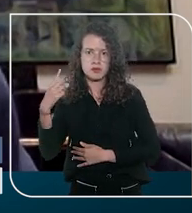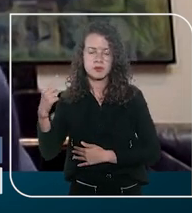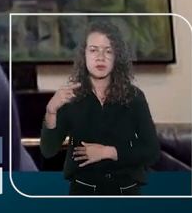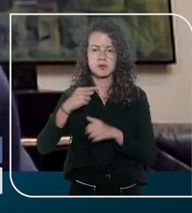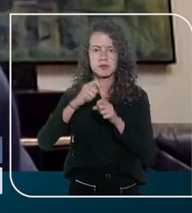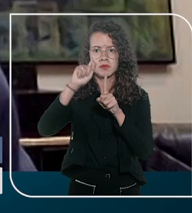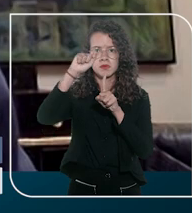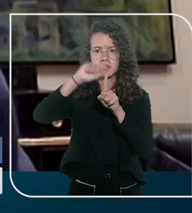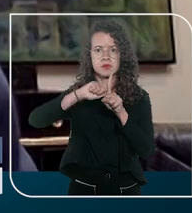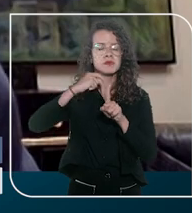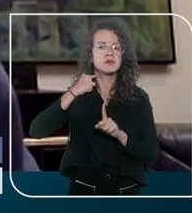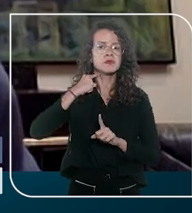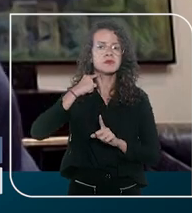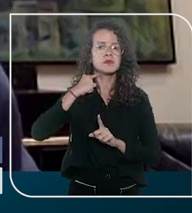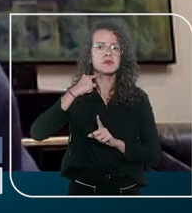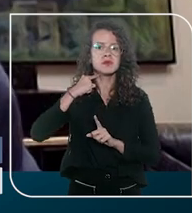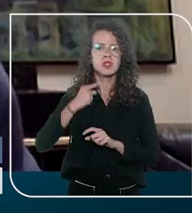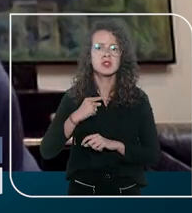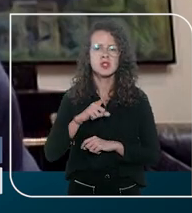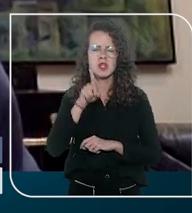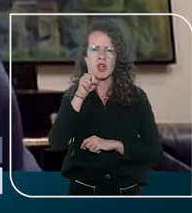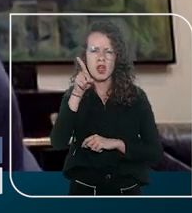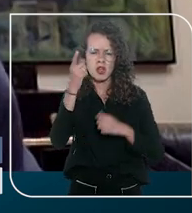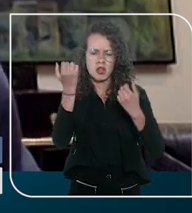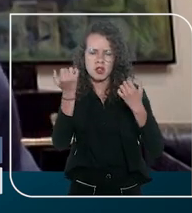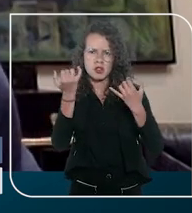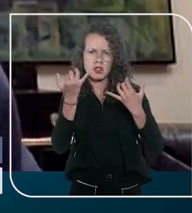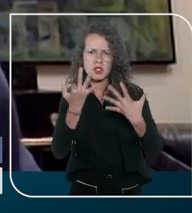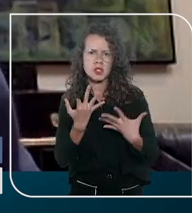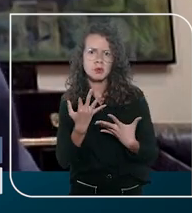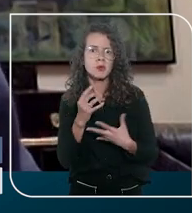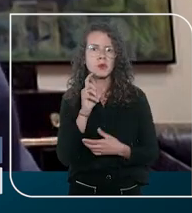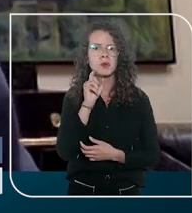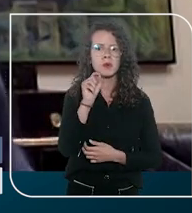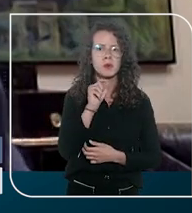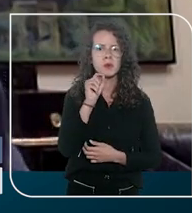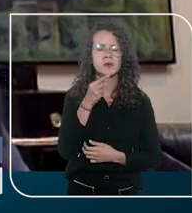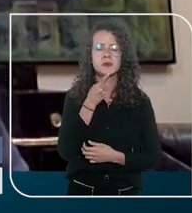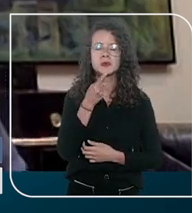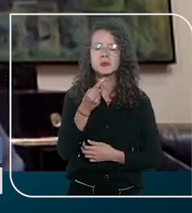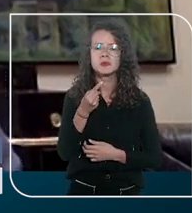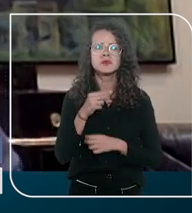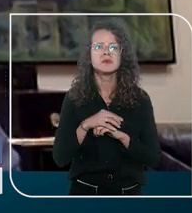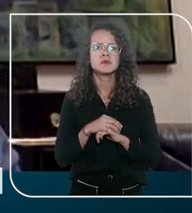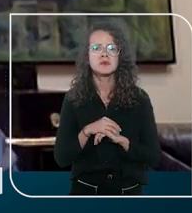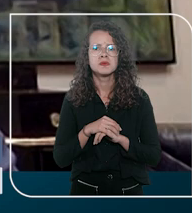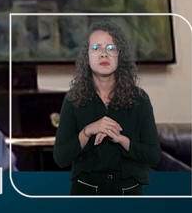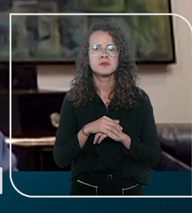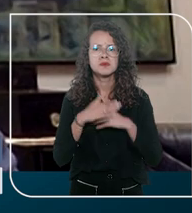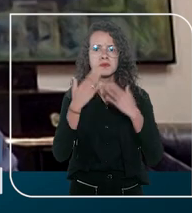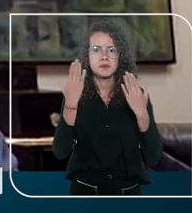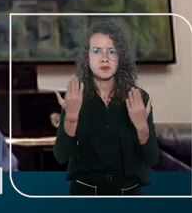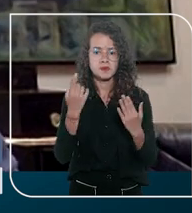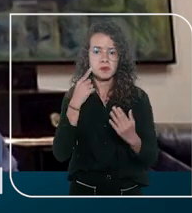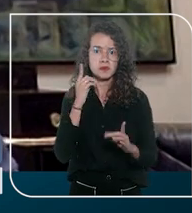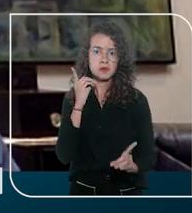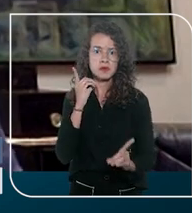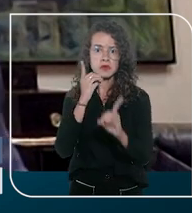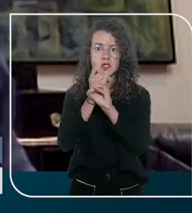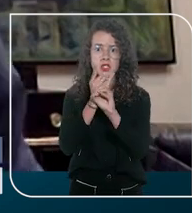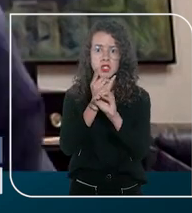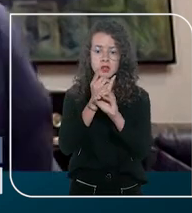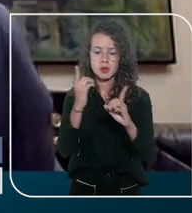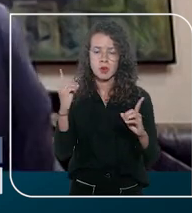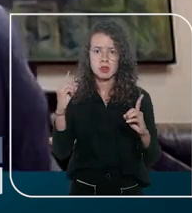forma categórica e muito didática, dispõe o seguinte, ele diz assim, a apontada divergência deve